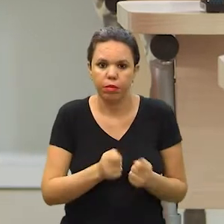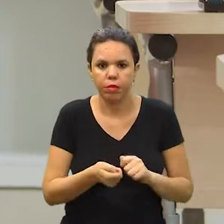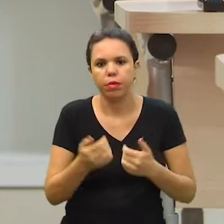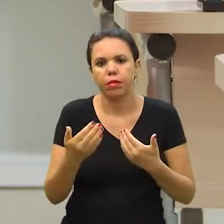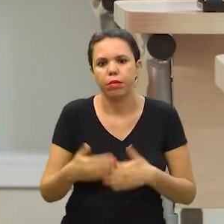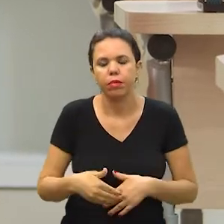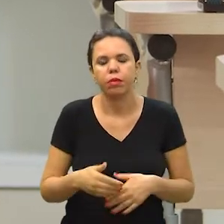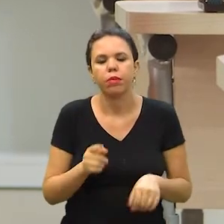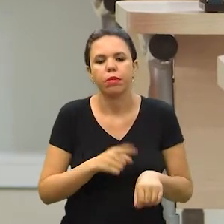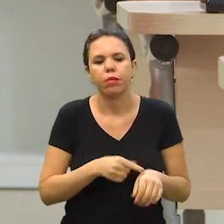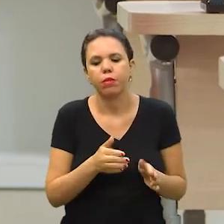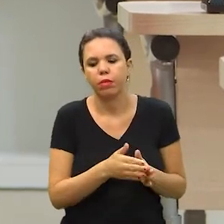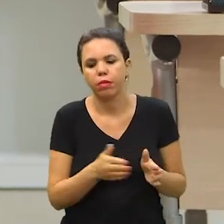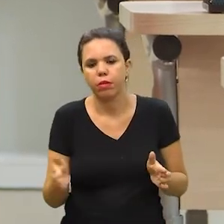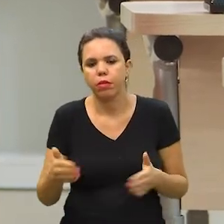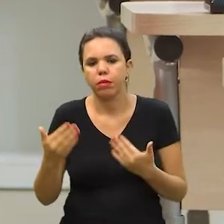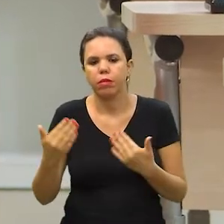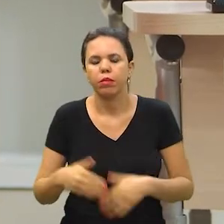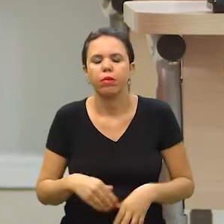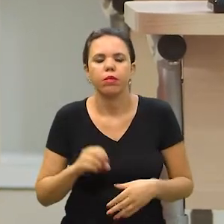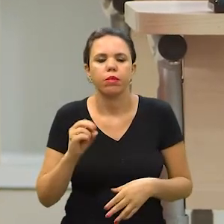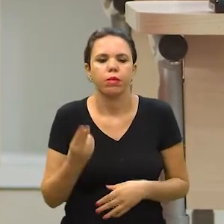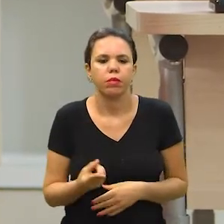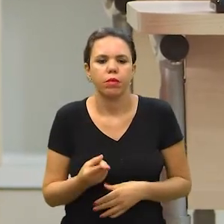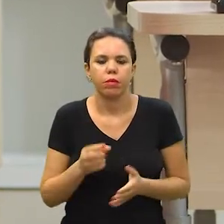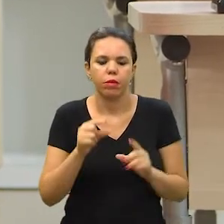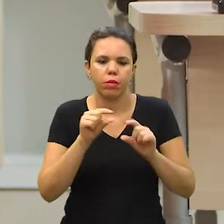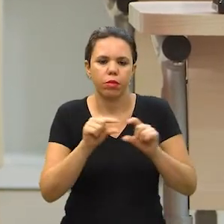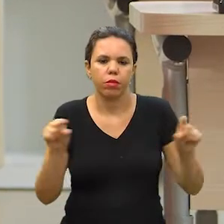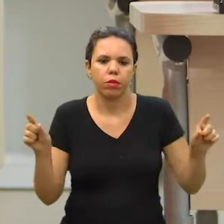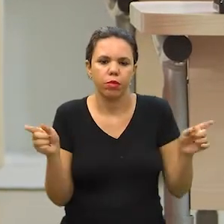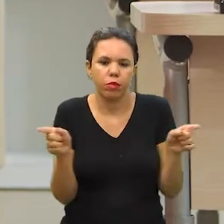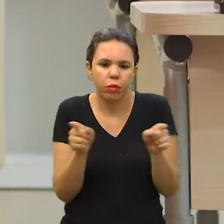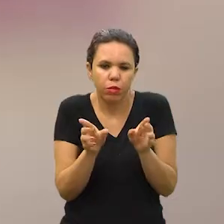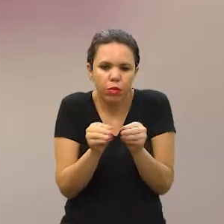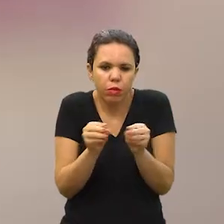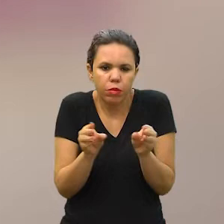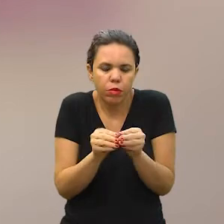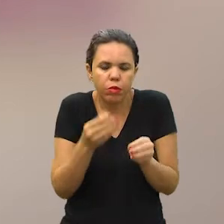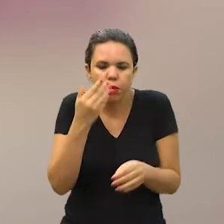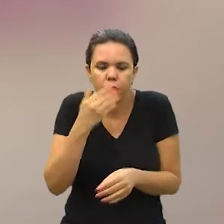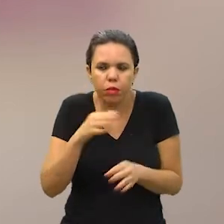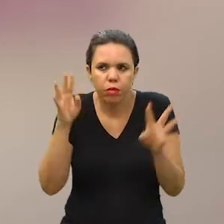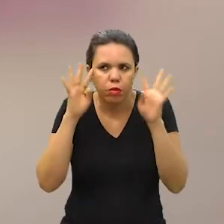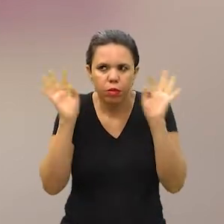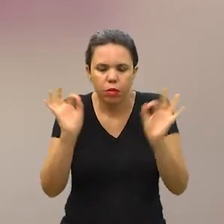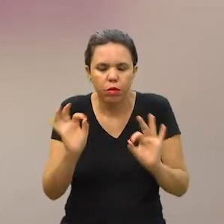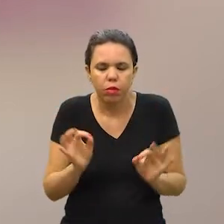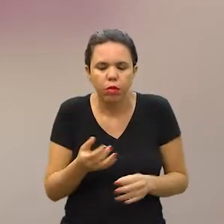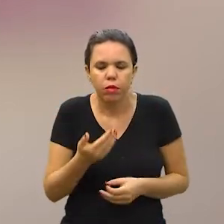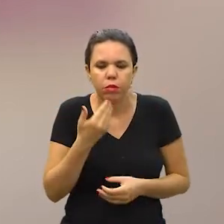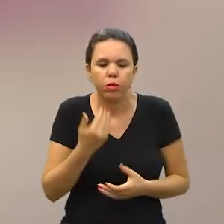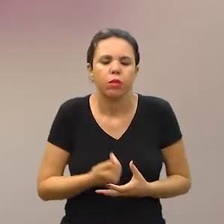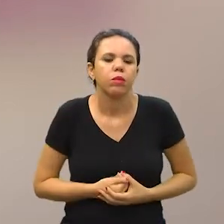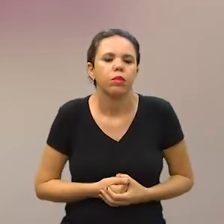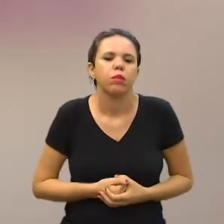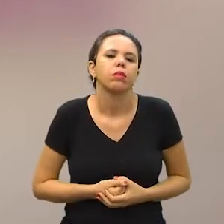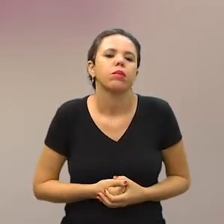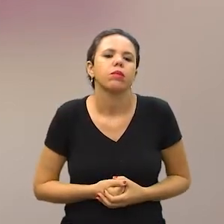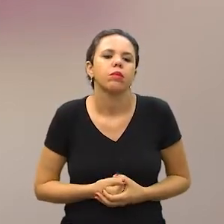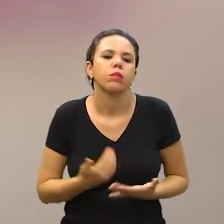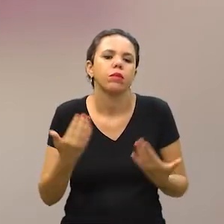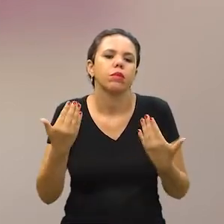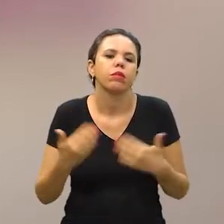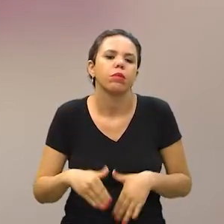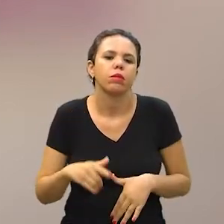sentido, talvez um tempo maior de prova, ou enunciados mais curtos, porque a criança não vai dispersar com tanta facilidade, né?